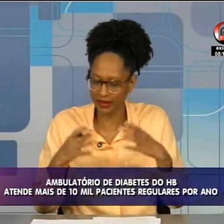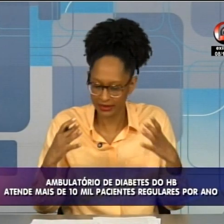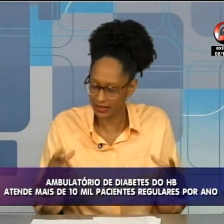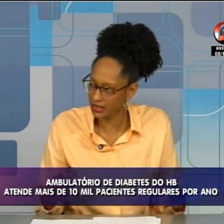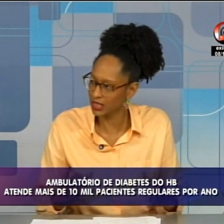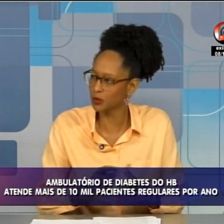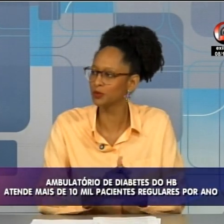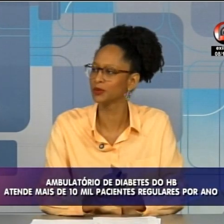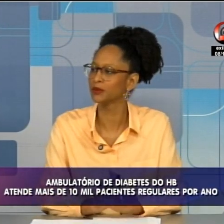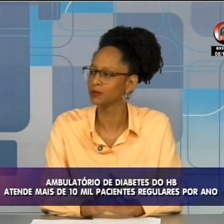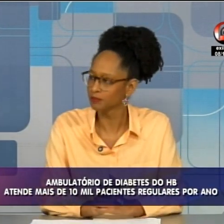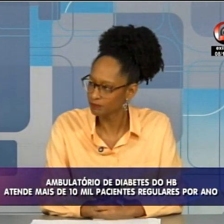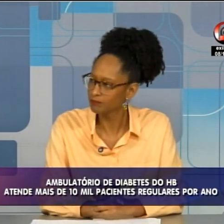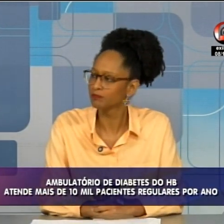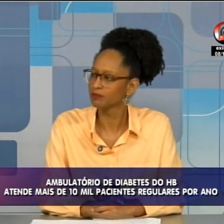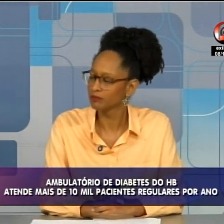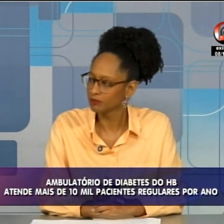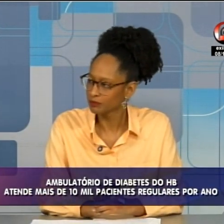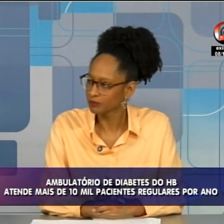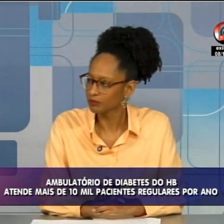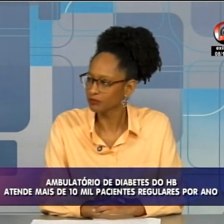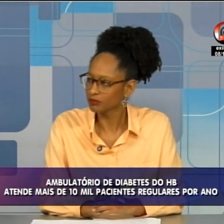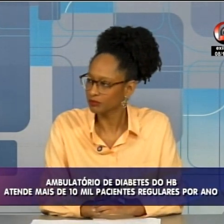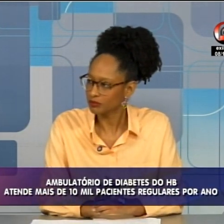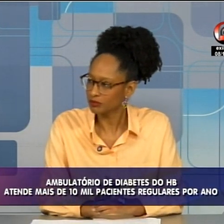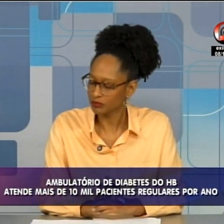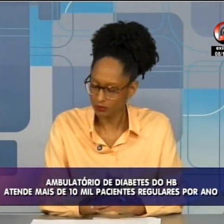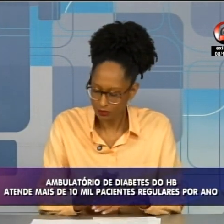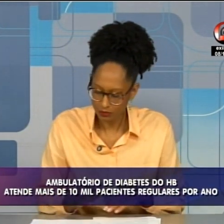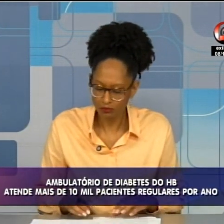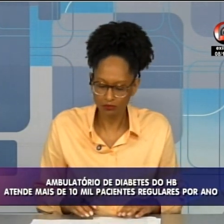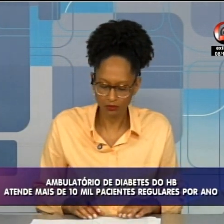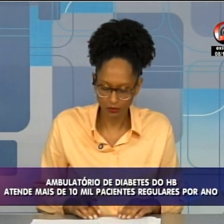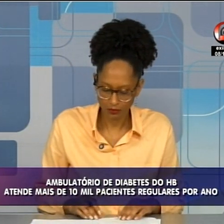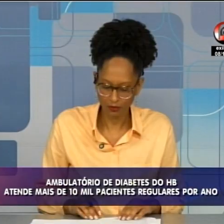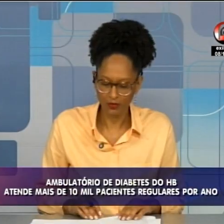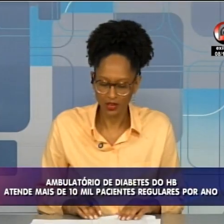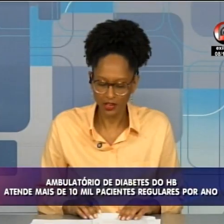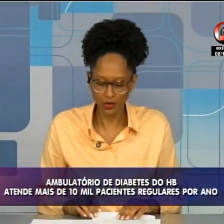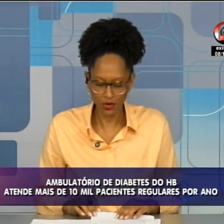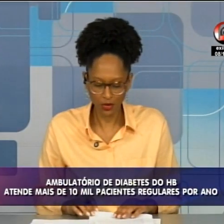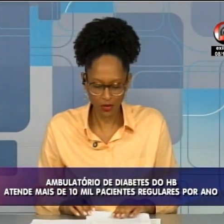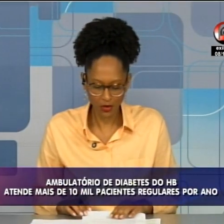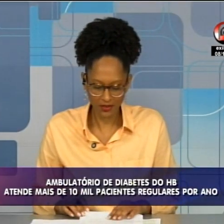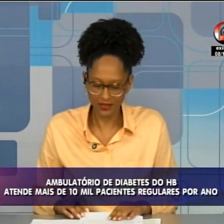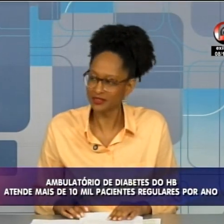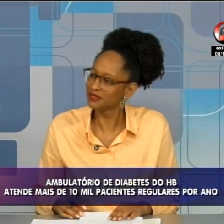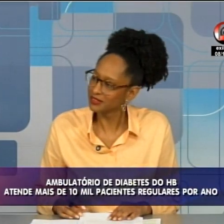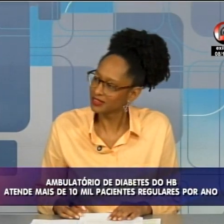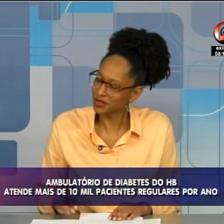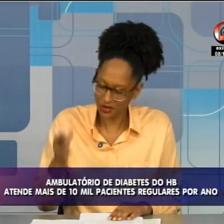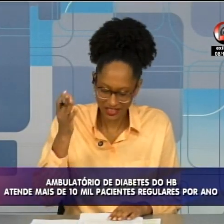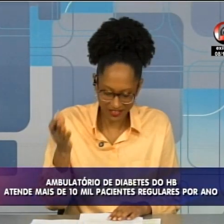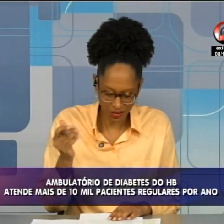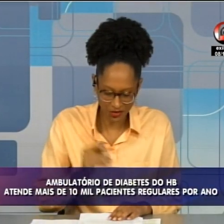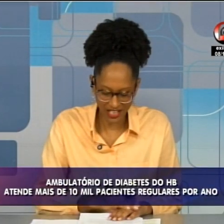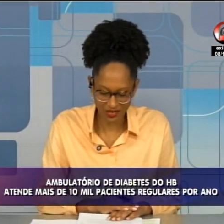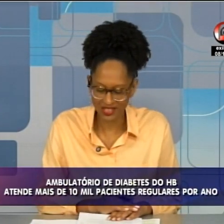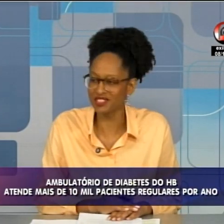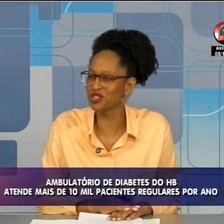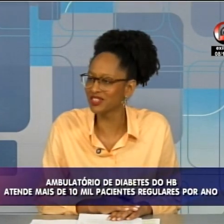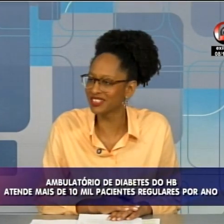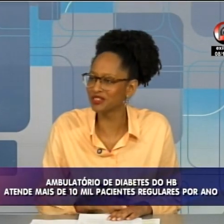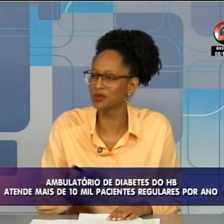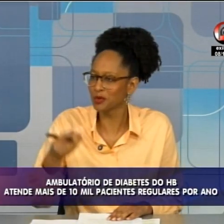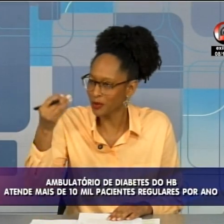Responsabilidade, atenção. Disciplina. Disciplina e ele gostar dele próprio, né? E doutor... É autoestima. Doutor Antônio